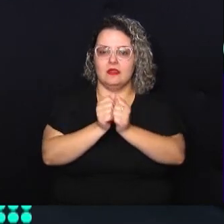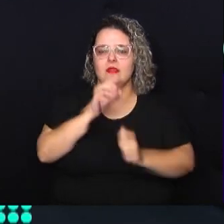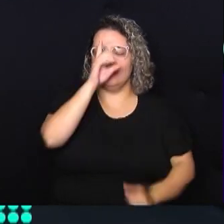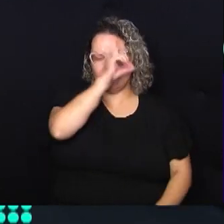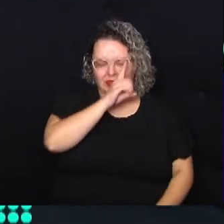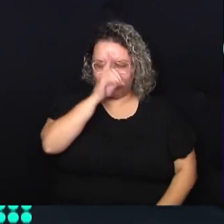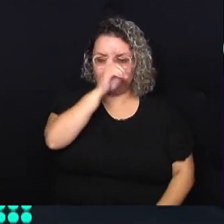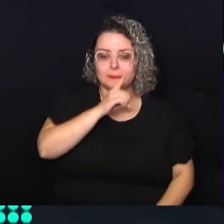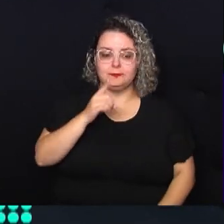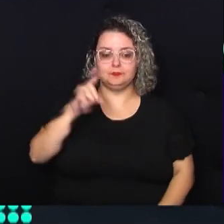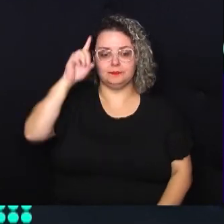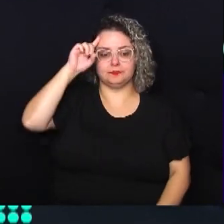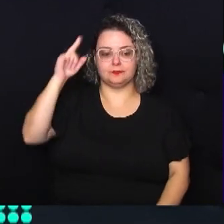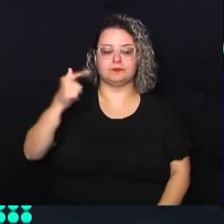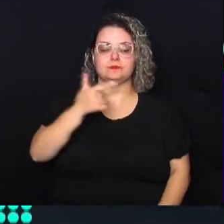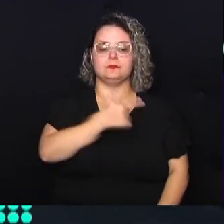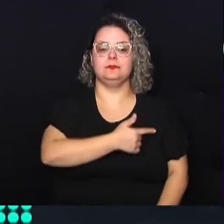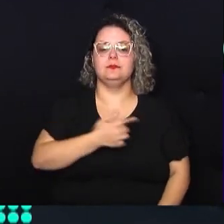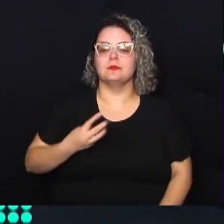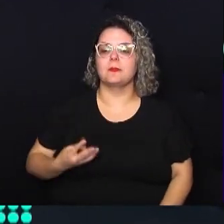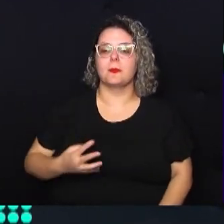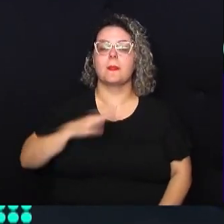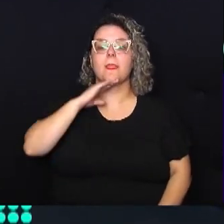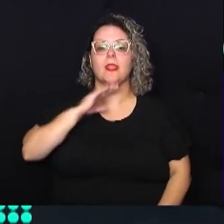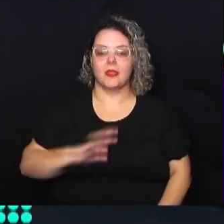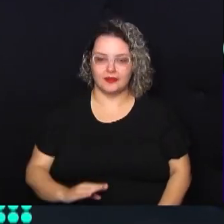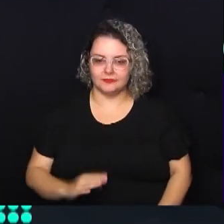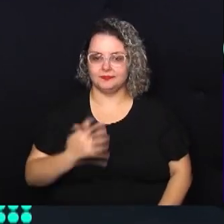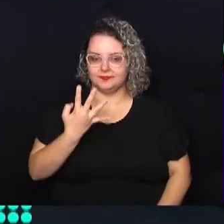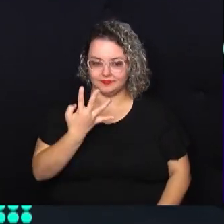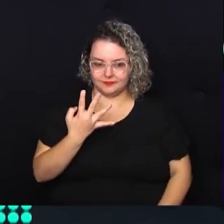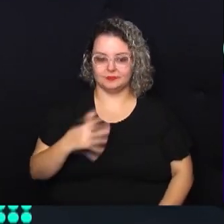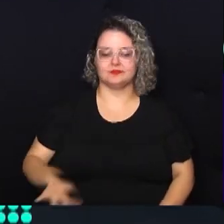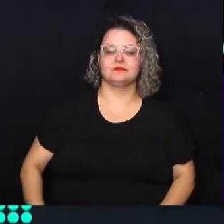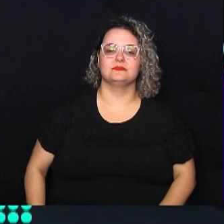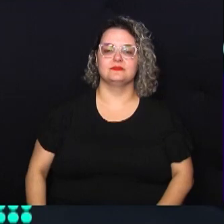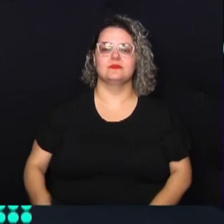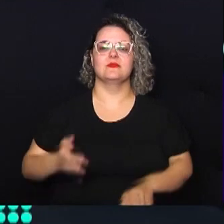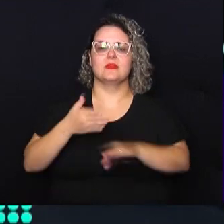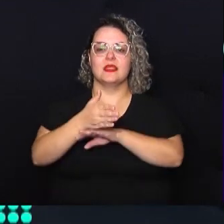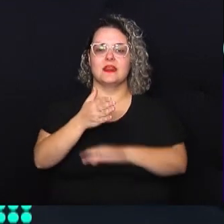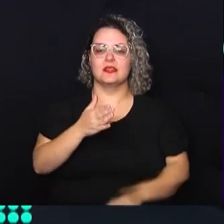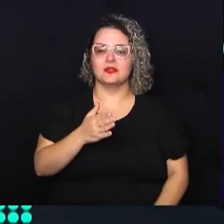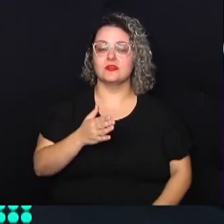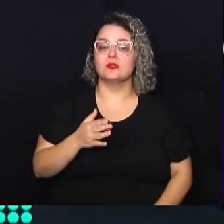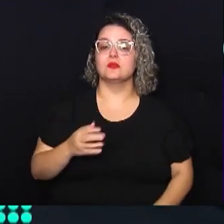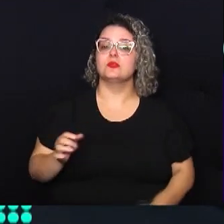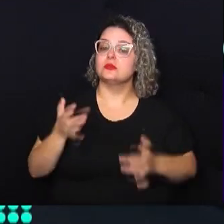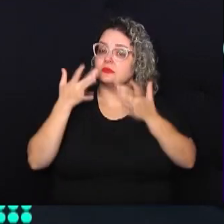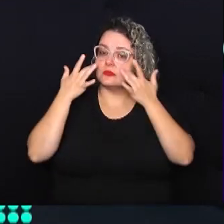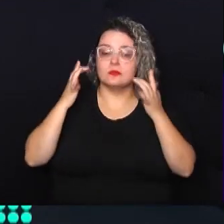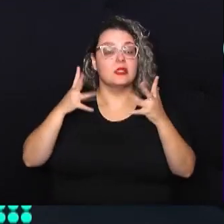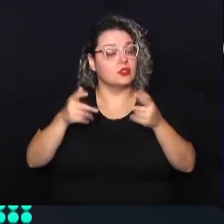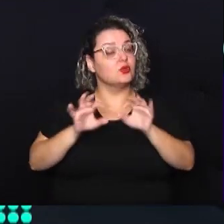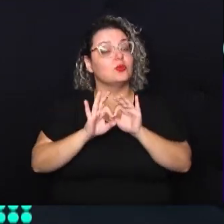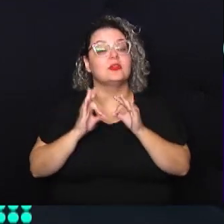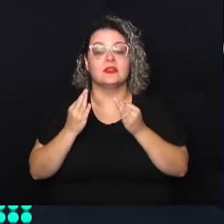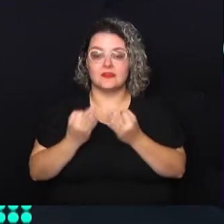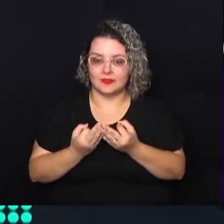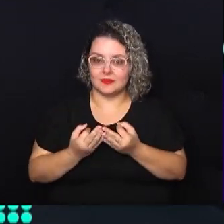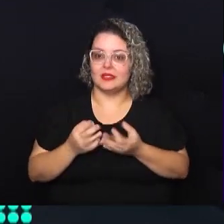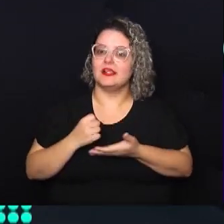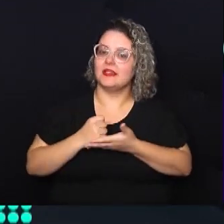dia 23, às 4 horas da tarde, no Céu Mestre ao Seu. A entrada é gratuita, o espetáculo é para toda a família. Levem